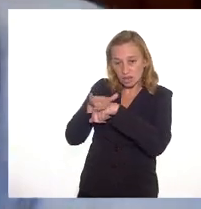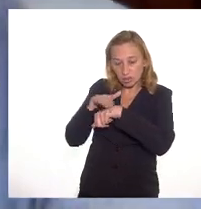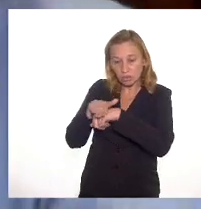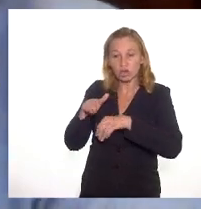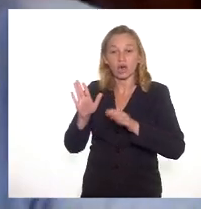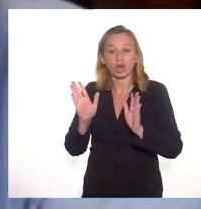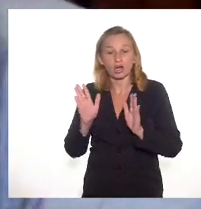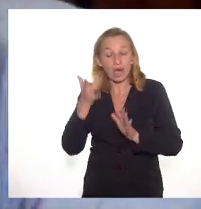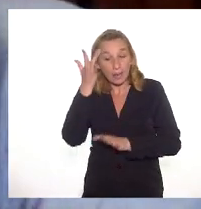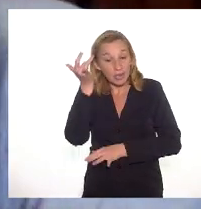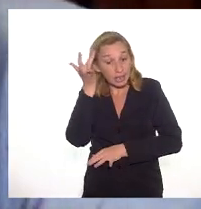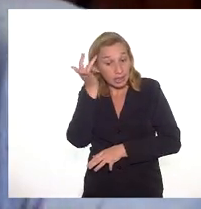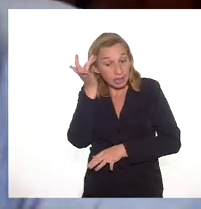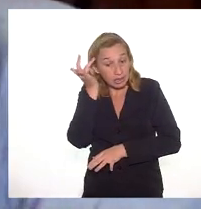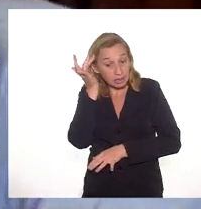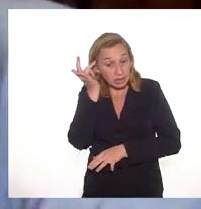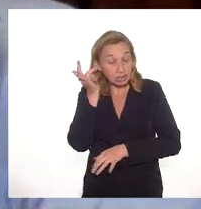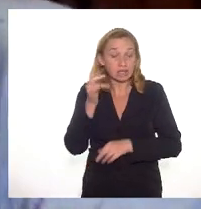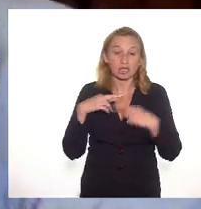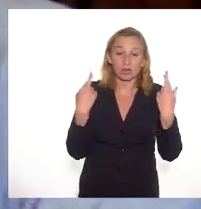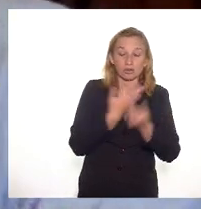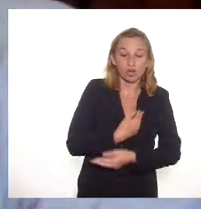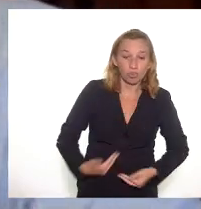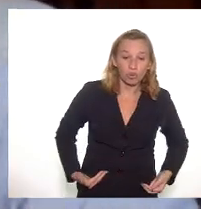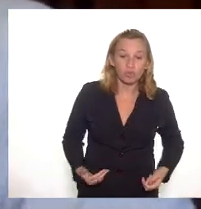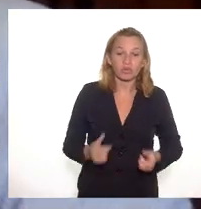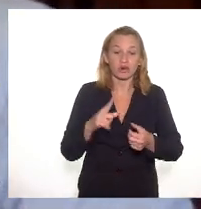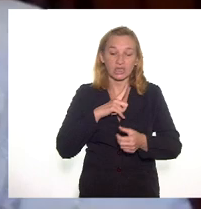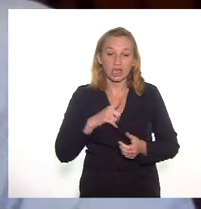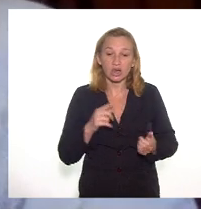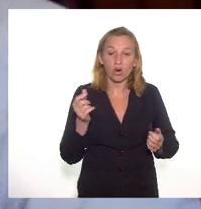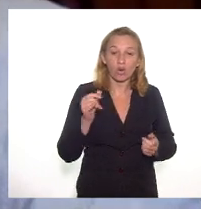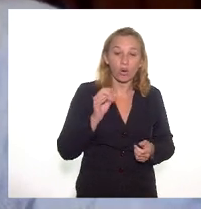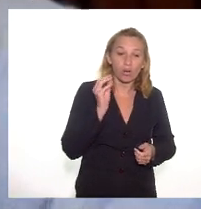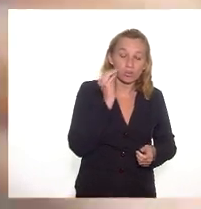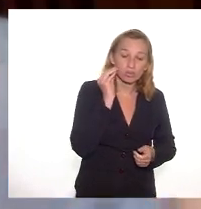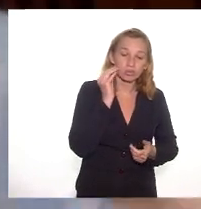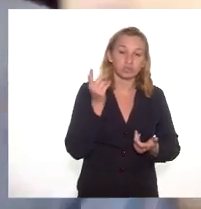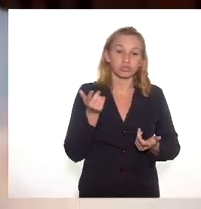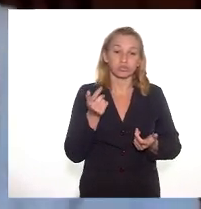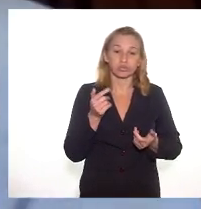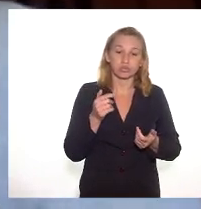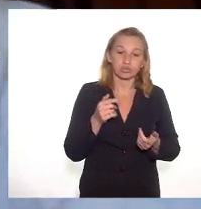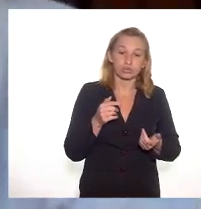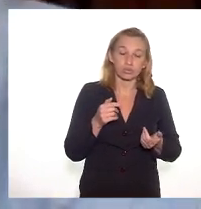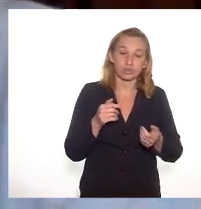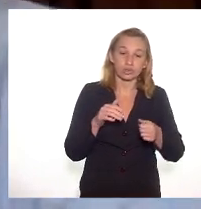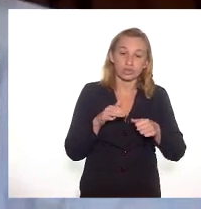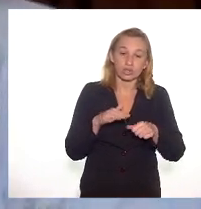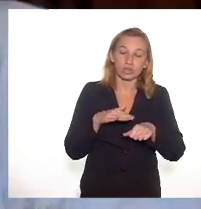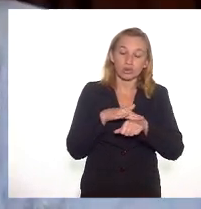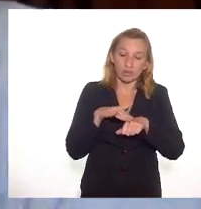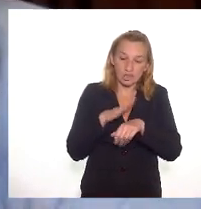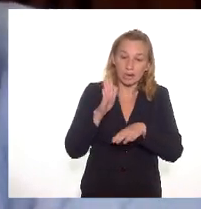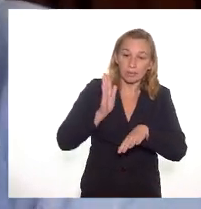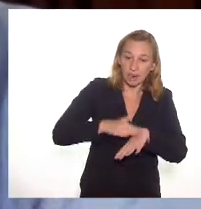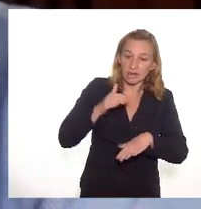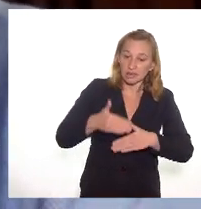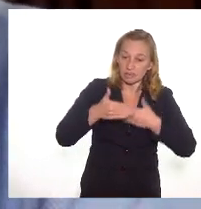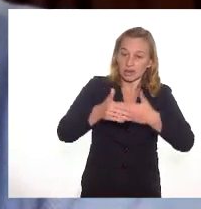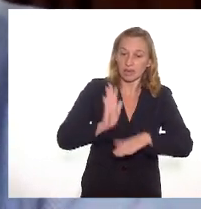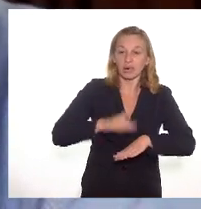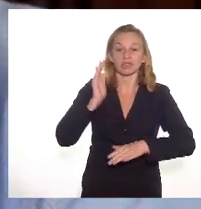aí amanhã, nessa audiência pública, vamos ter oportunidade de consolidar mais opiniões e avançar no